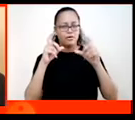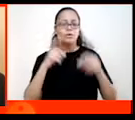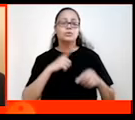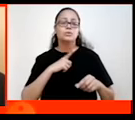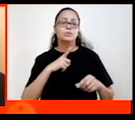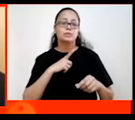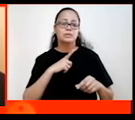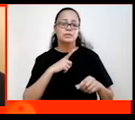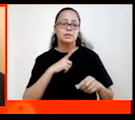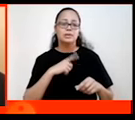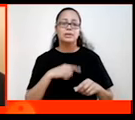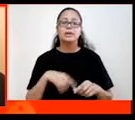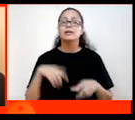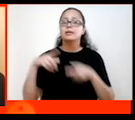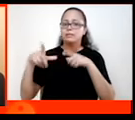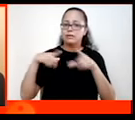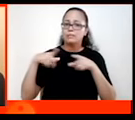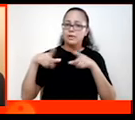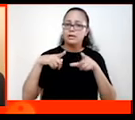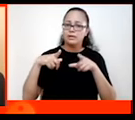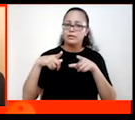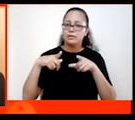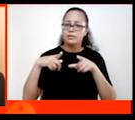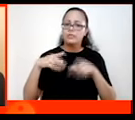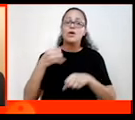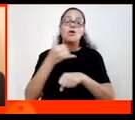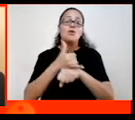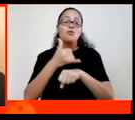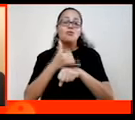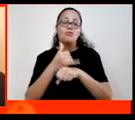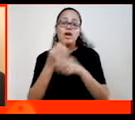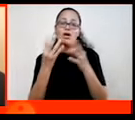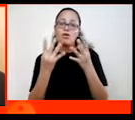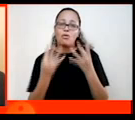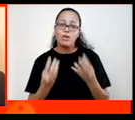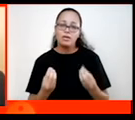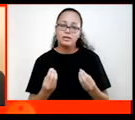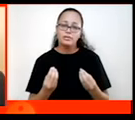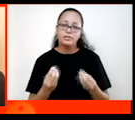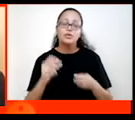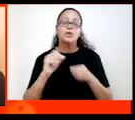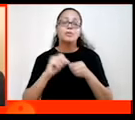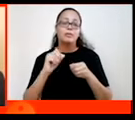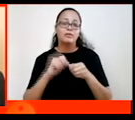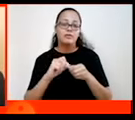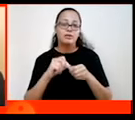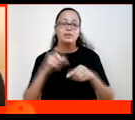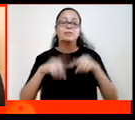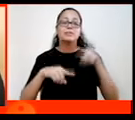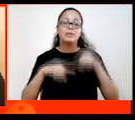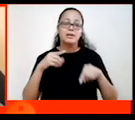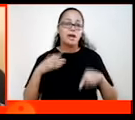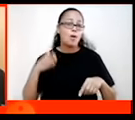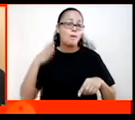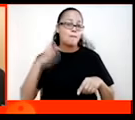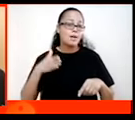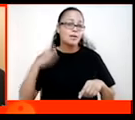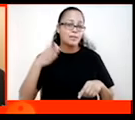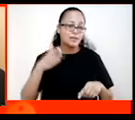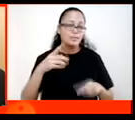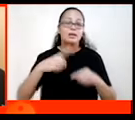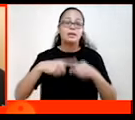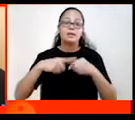temos operários que estão estornando o ferro, né, derretido para fazer peças de freios para trens, aí na cidade, né,